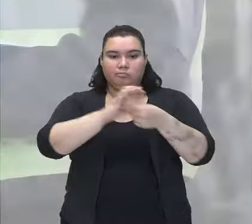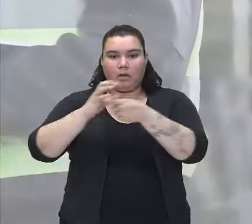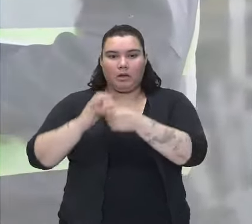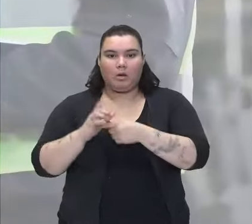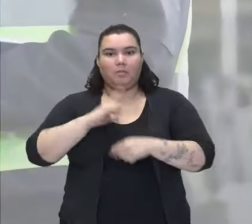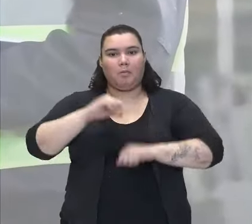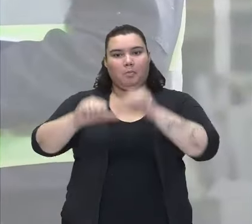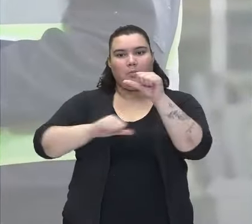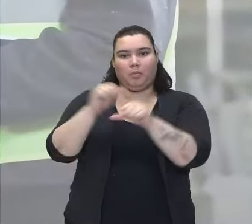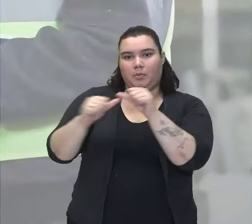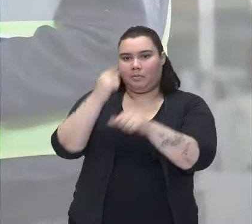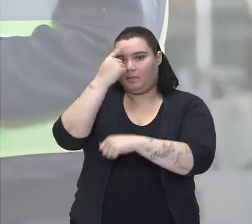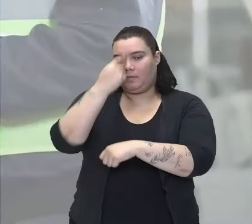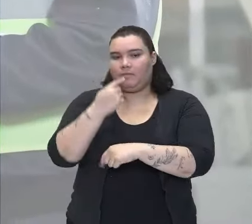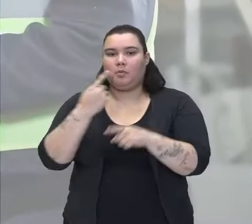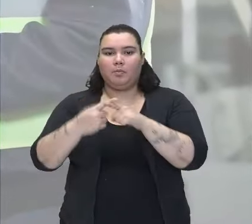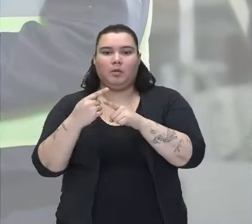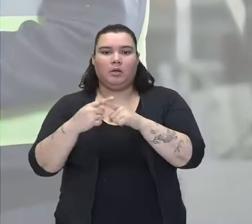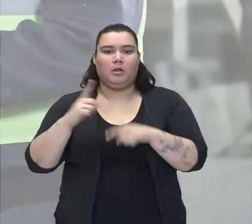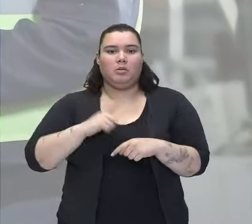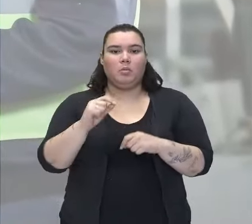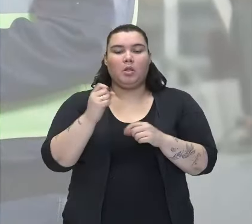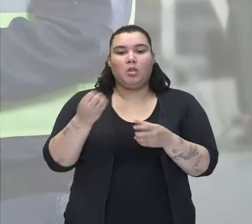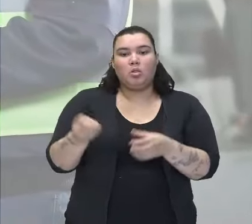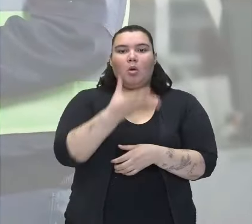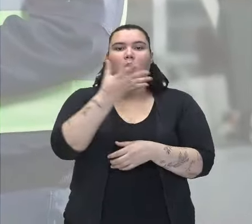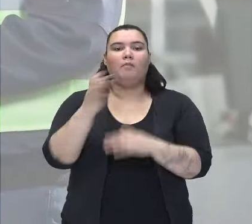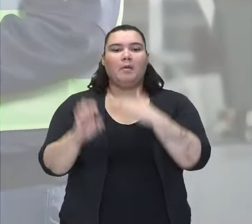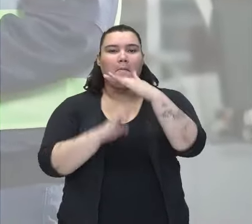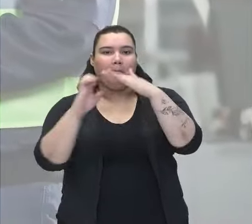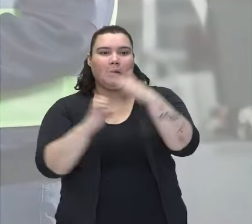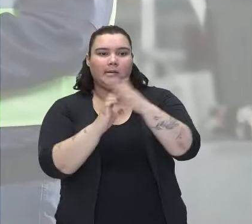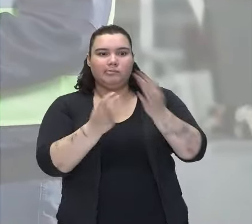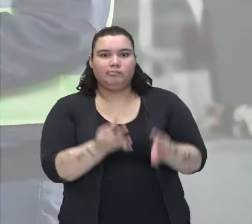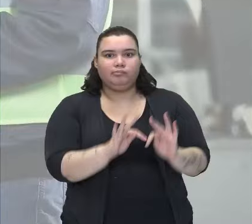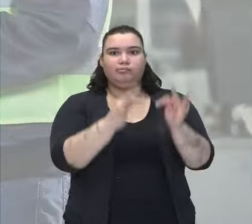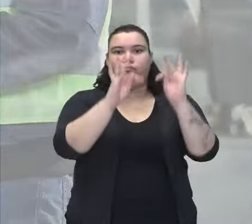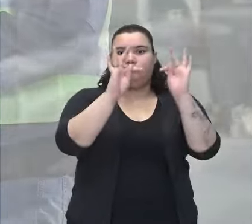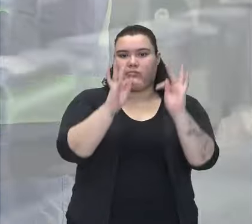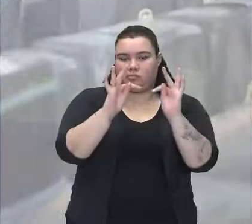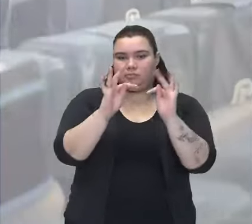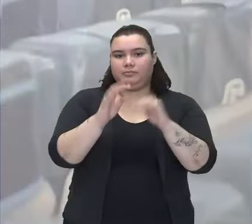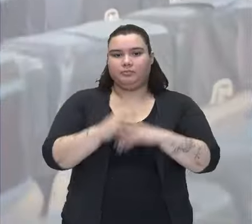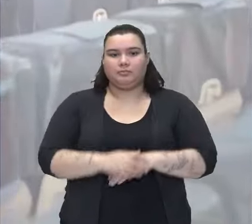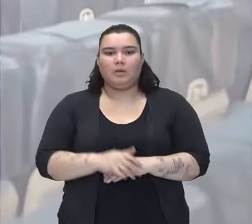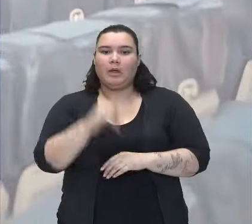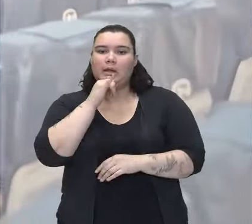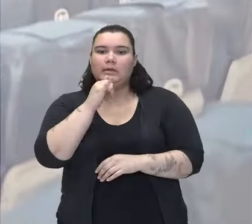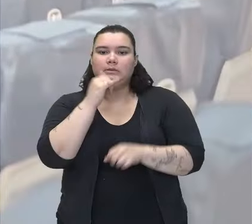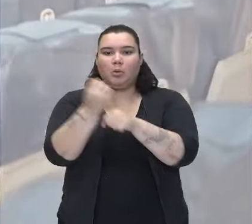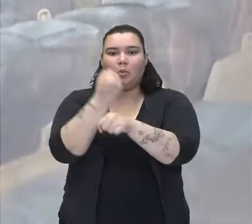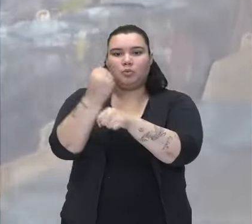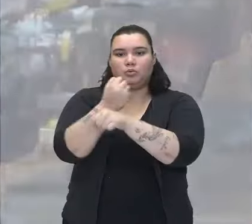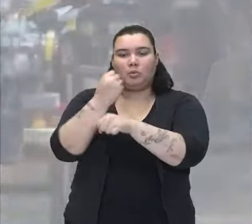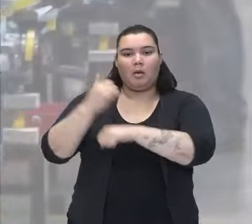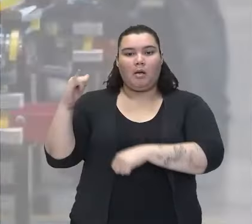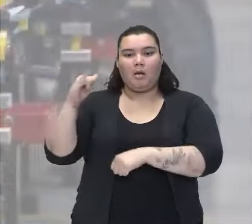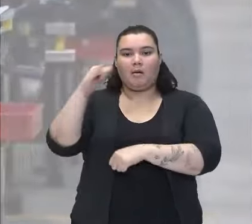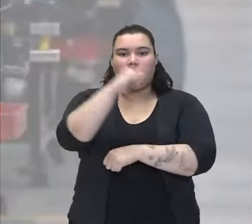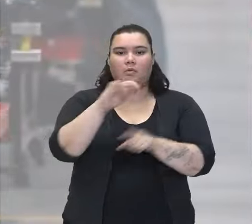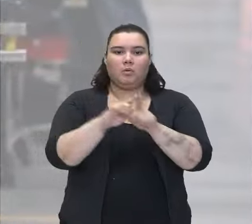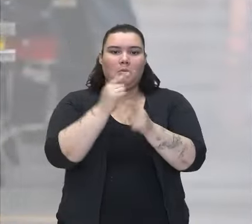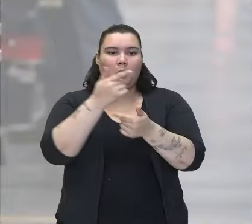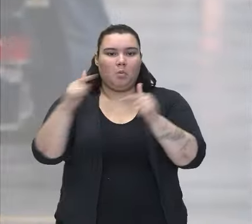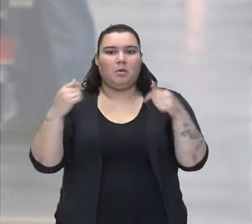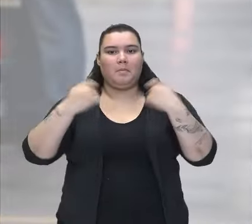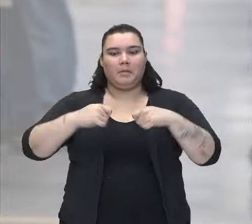mudando, principalmente devido à instalação de empresas mais sofisticadas em Tijuana, como a de fabricação de aviões e outras, que requerem